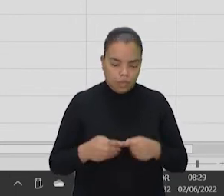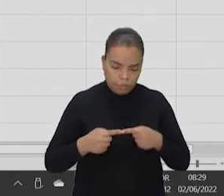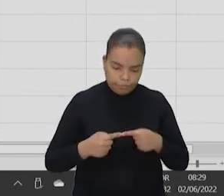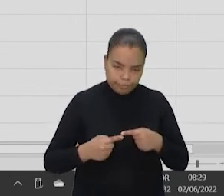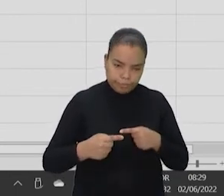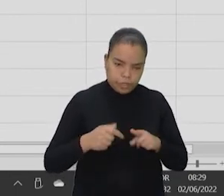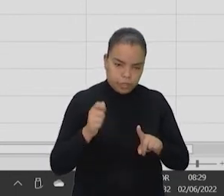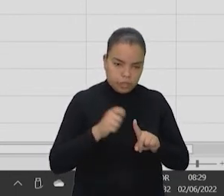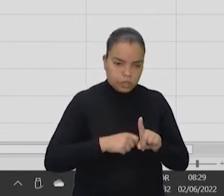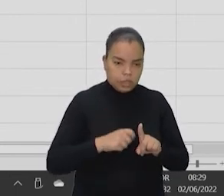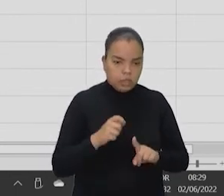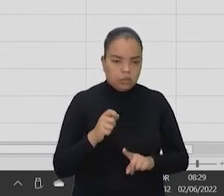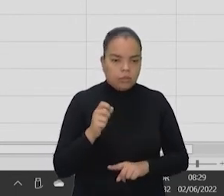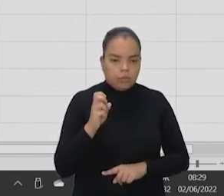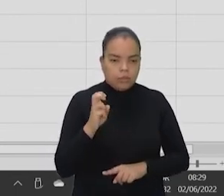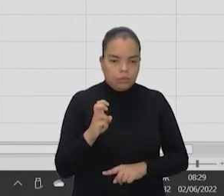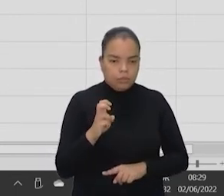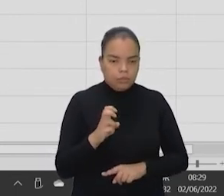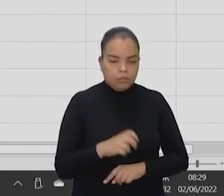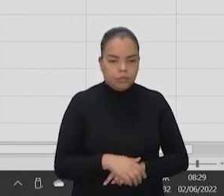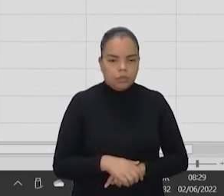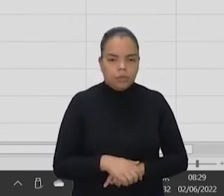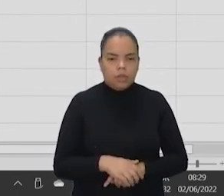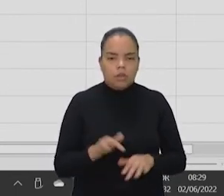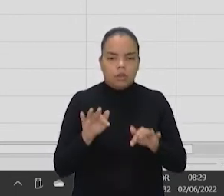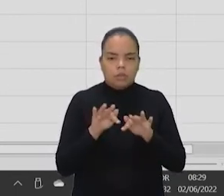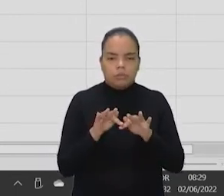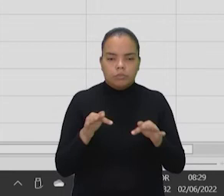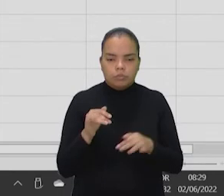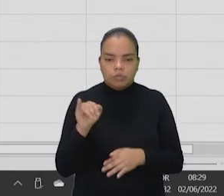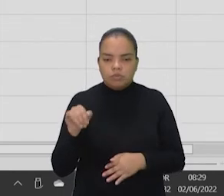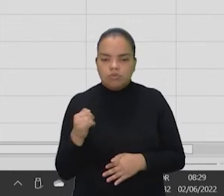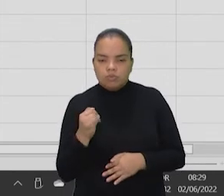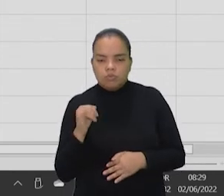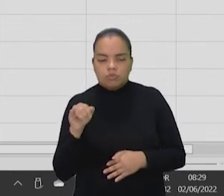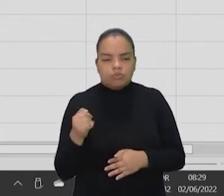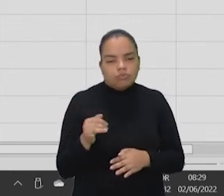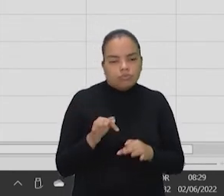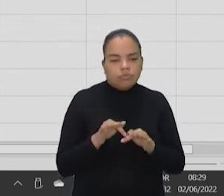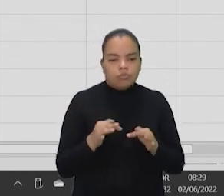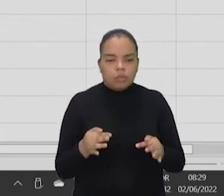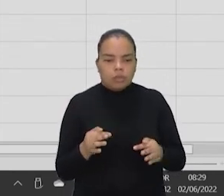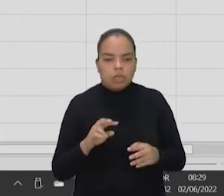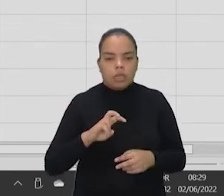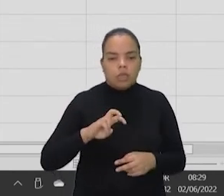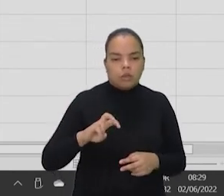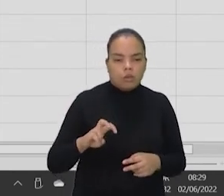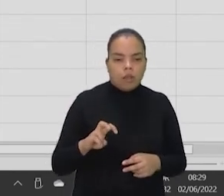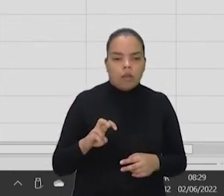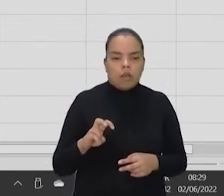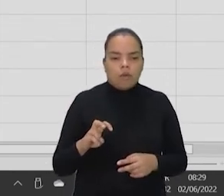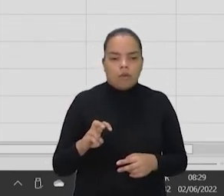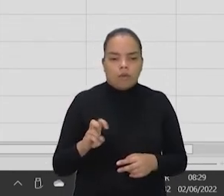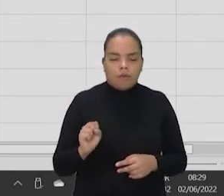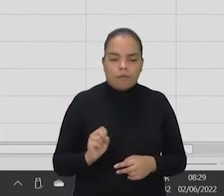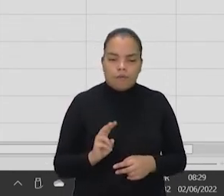meses. Agora, no juros simples, como que a gente faz? Ó, igual o valor inicial, sempre o valor